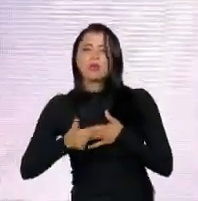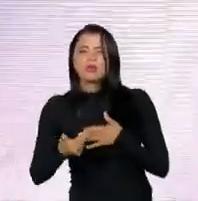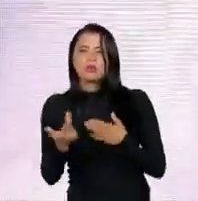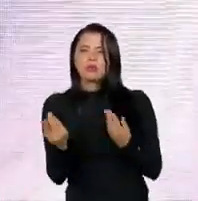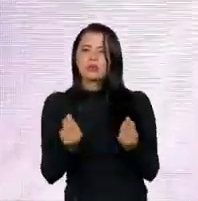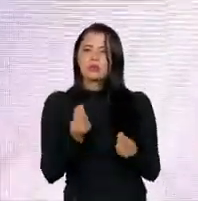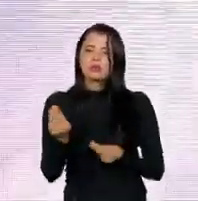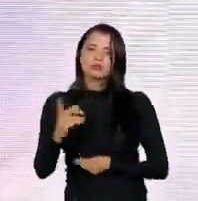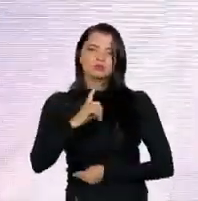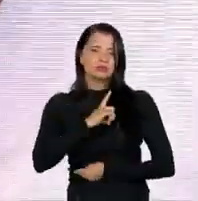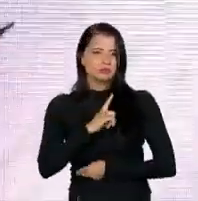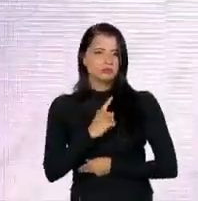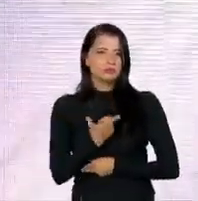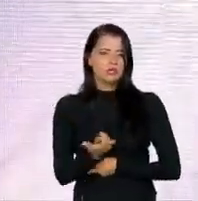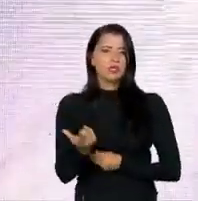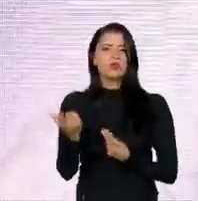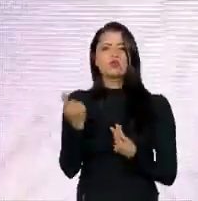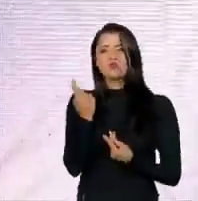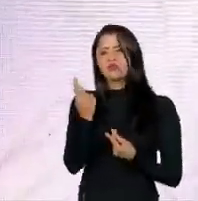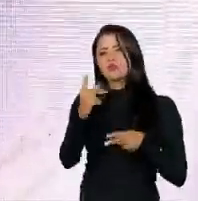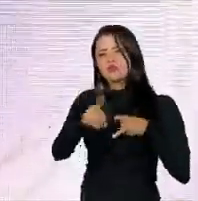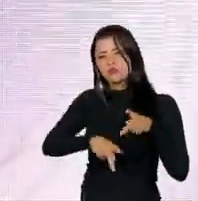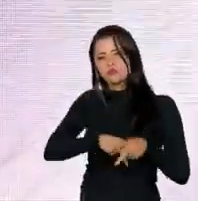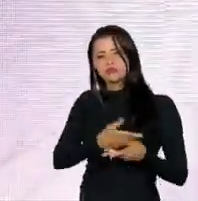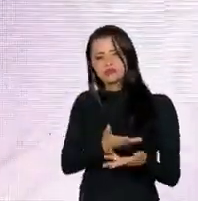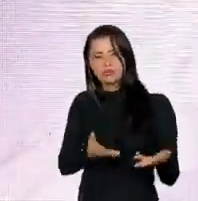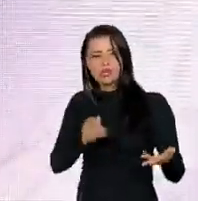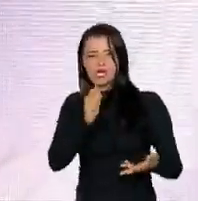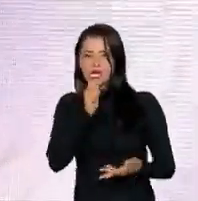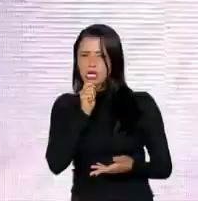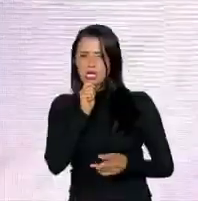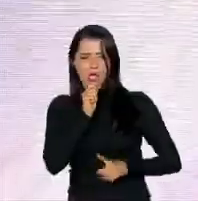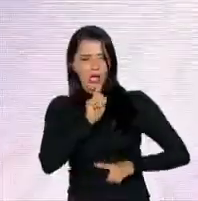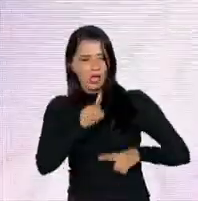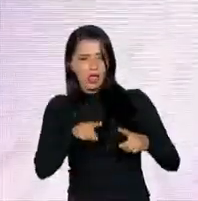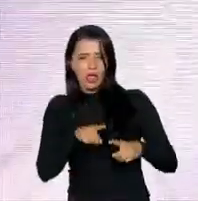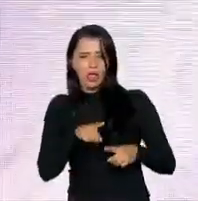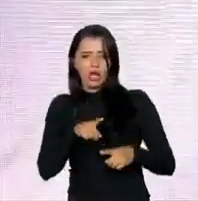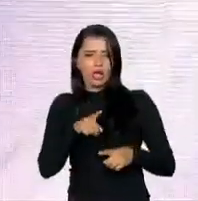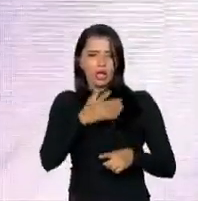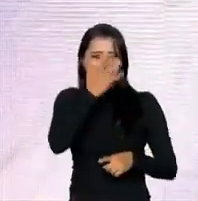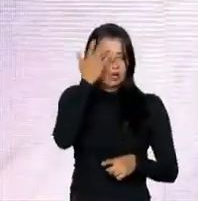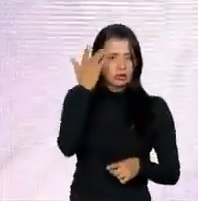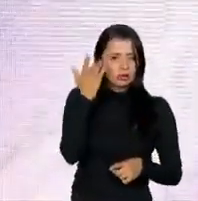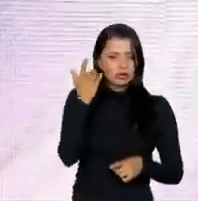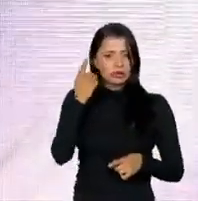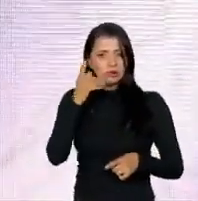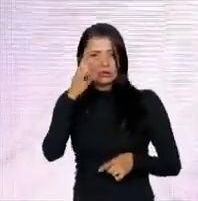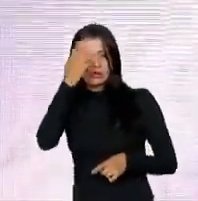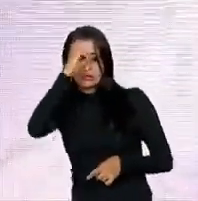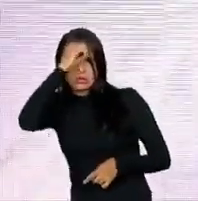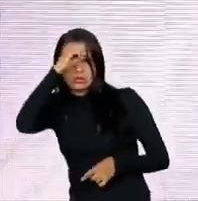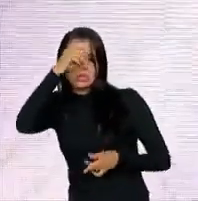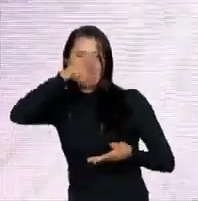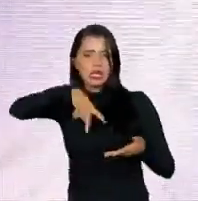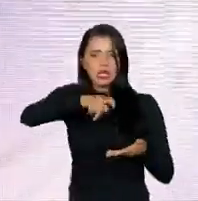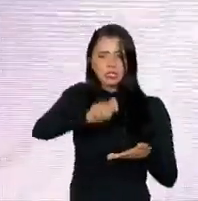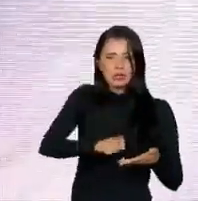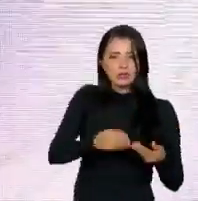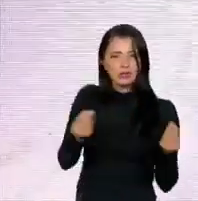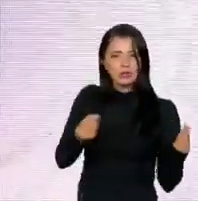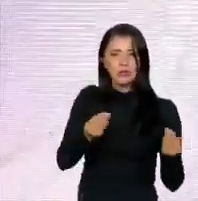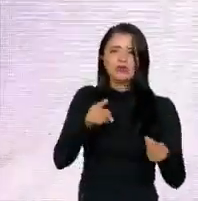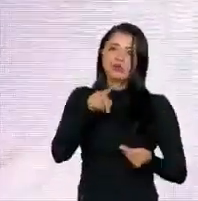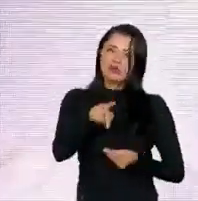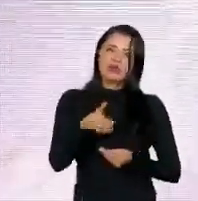as consequências de ter uma população que ainda não superou o analfabetismo é ter um